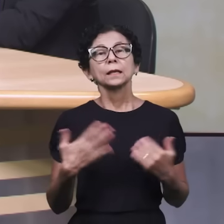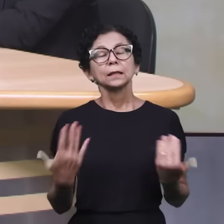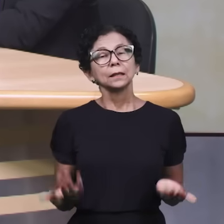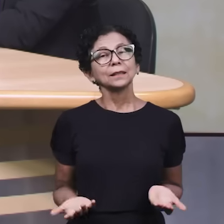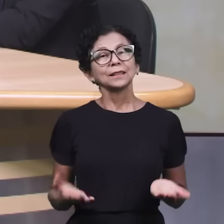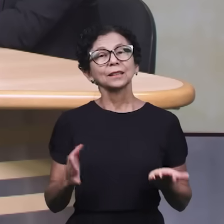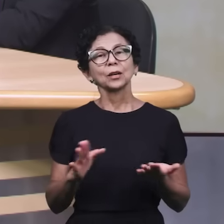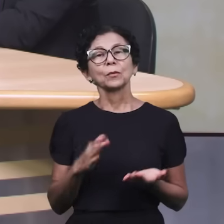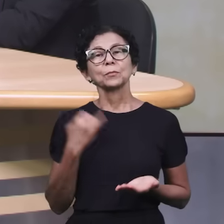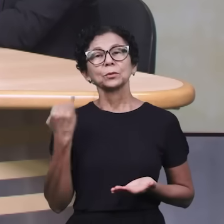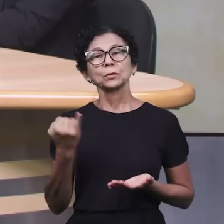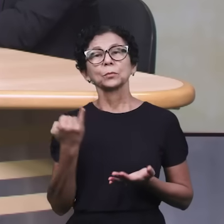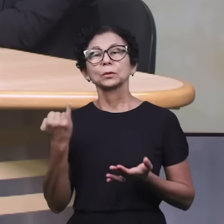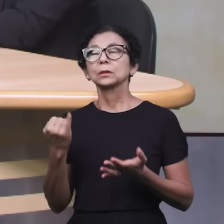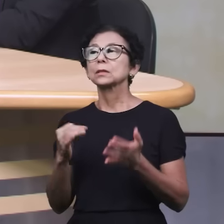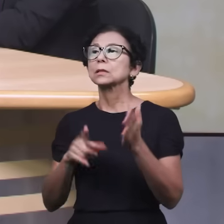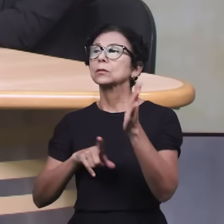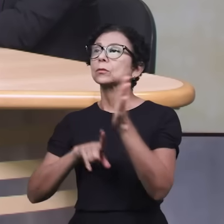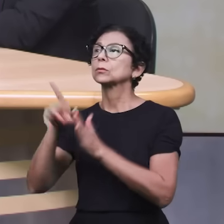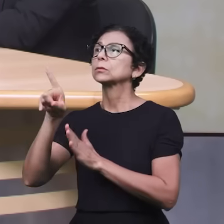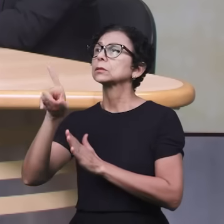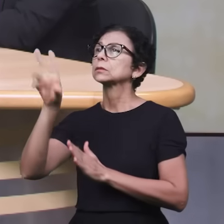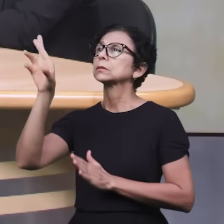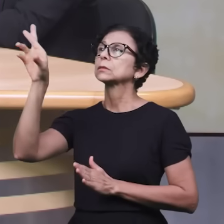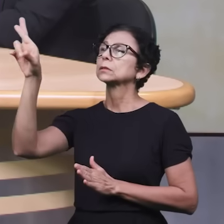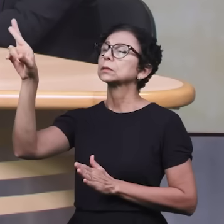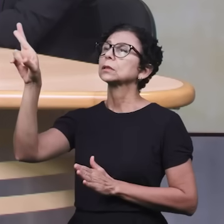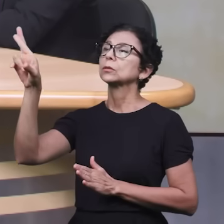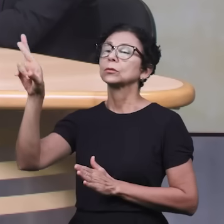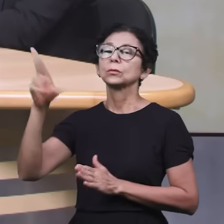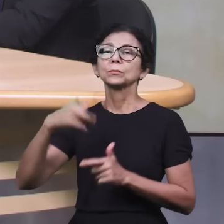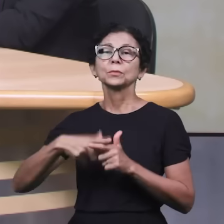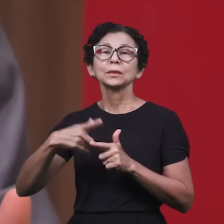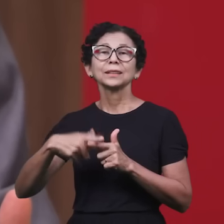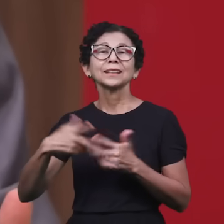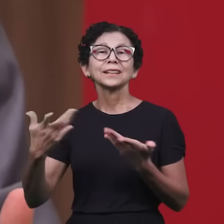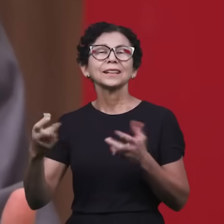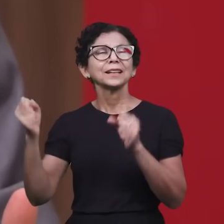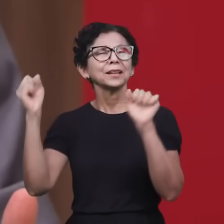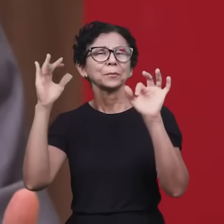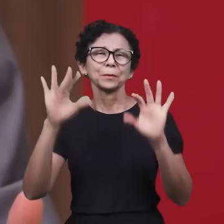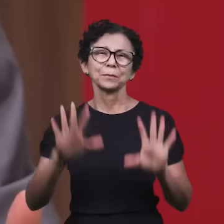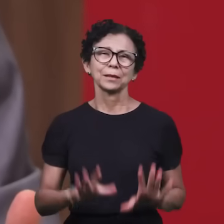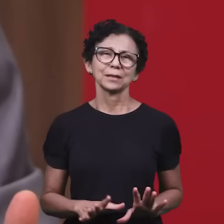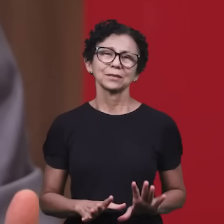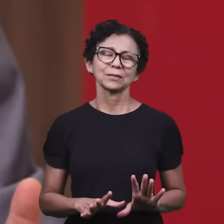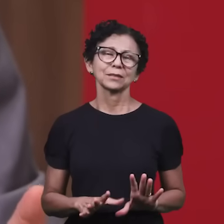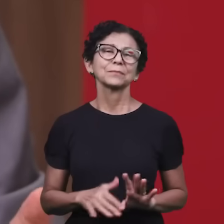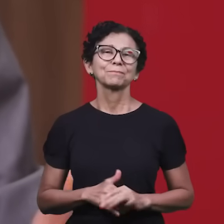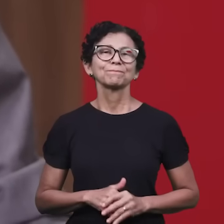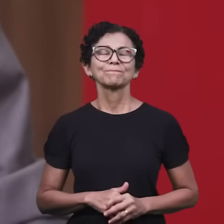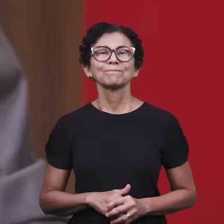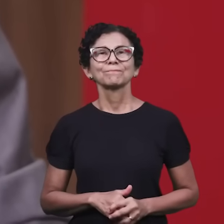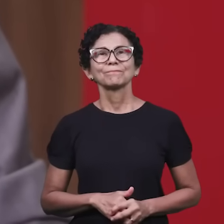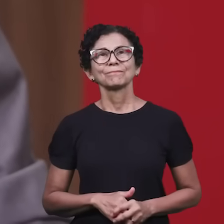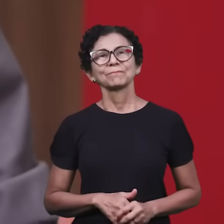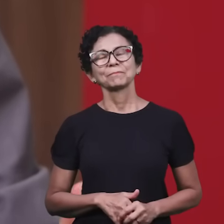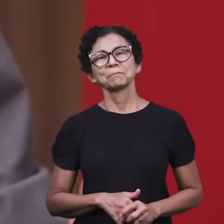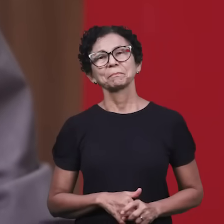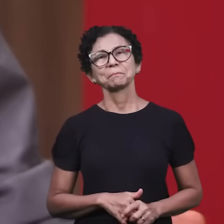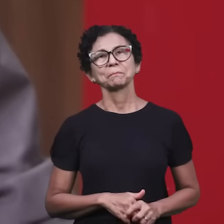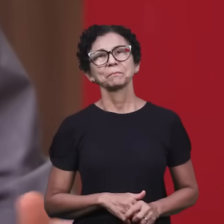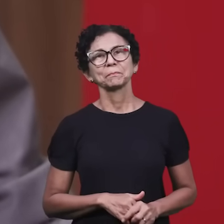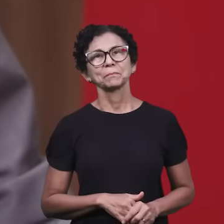E que a própria pessoa vê a respeito de si, mas nós vemos o que Deus vê a respeito dela. E disso aí é uma experiência. E